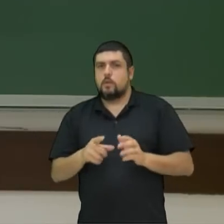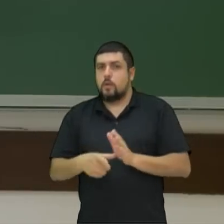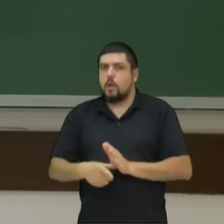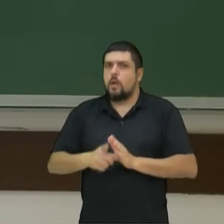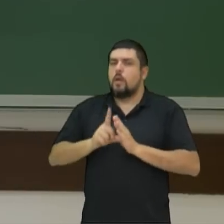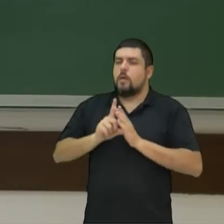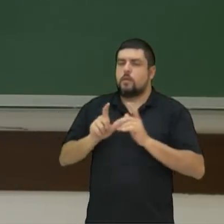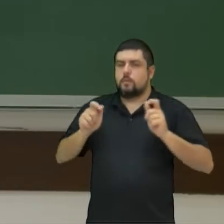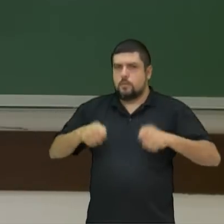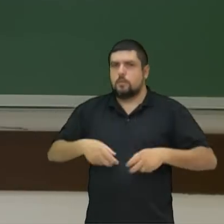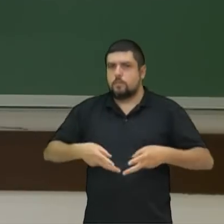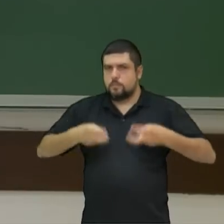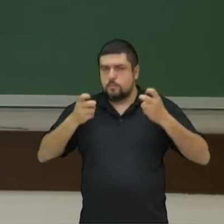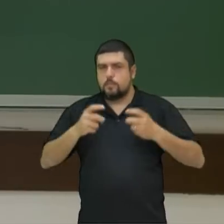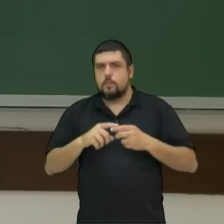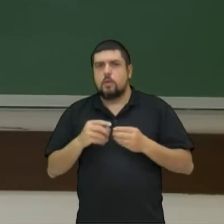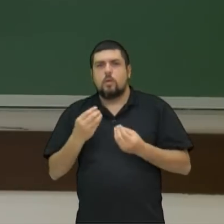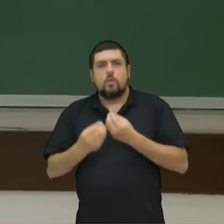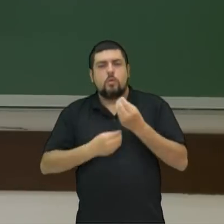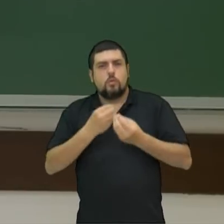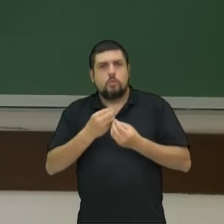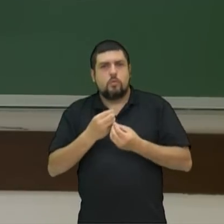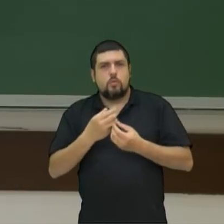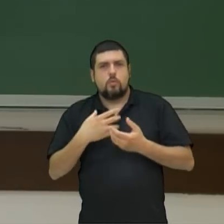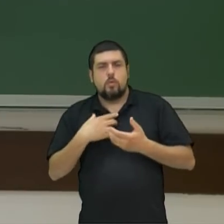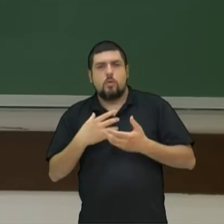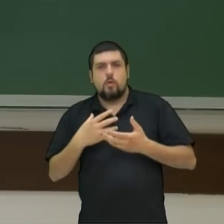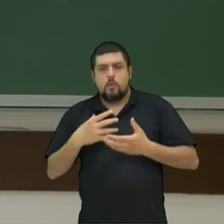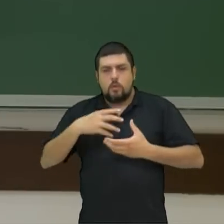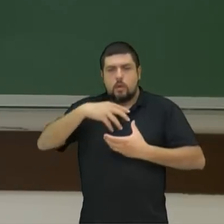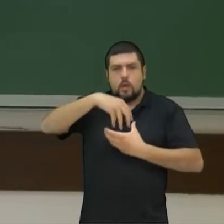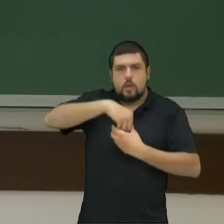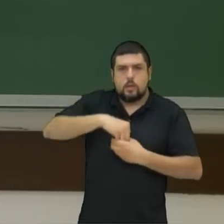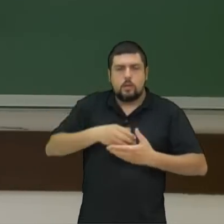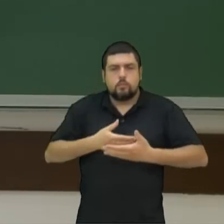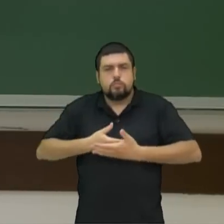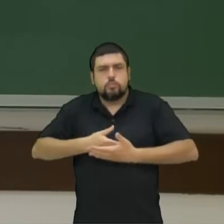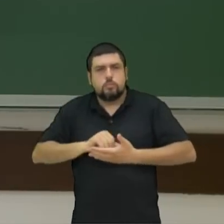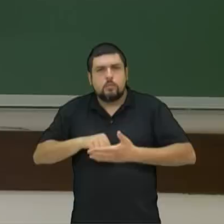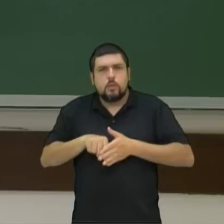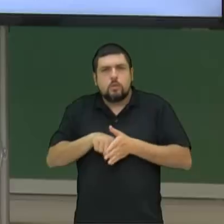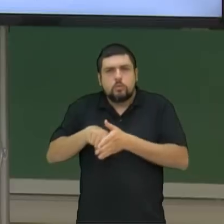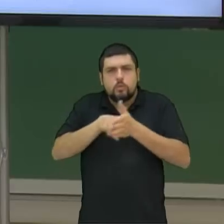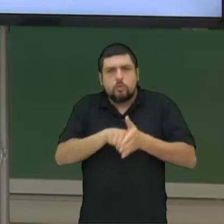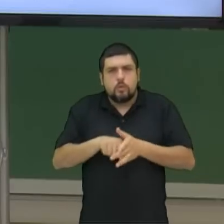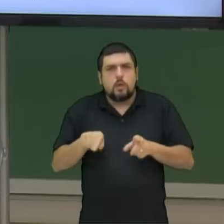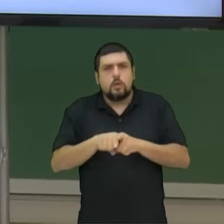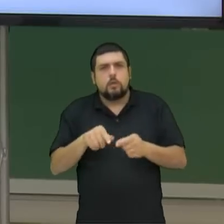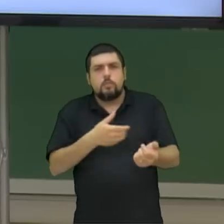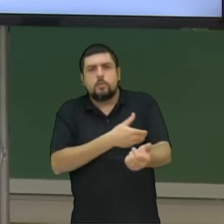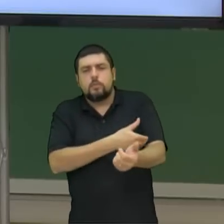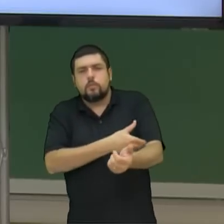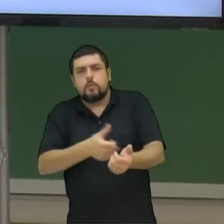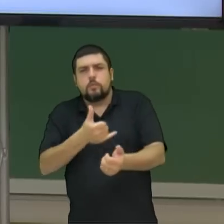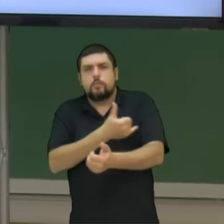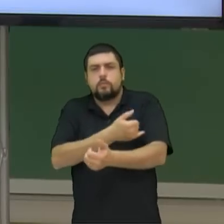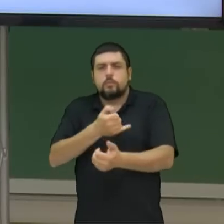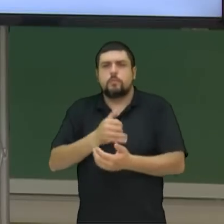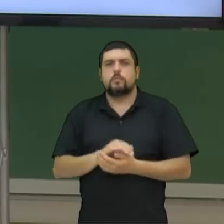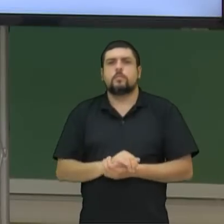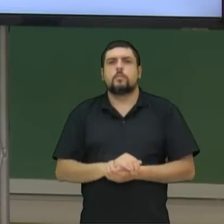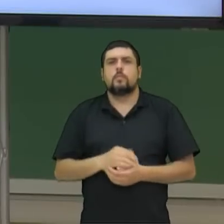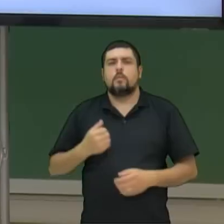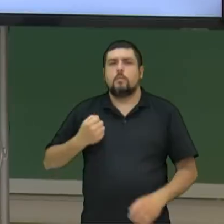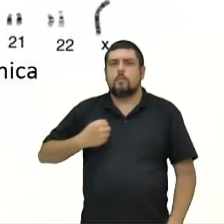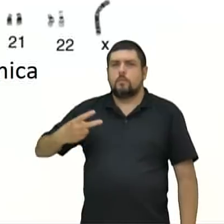diagnosticar antes, tá? Ou por características fenotípicas ali, ou por teste de sangue mesmo. Número